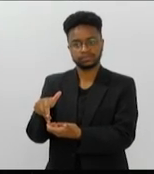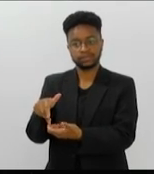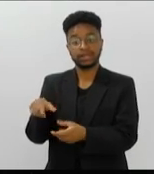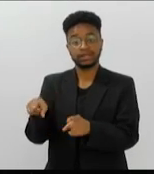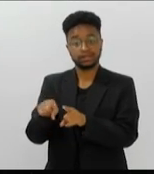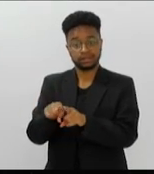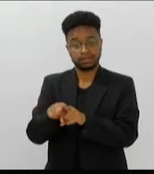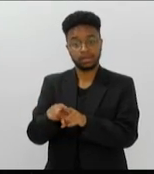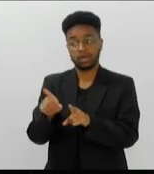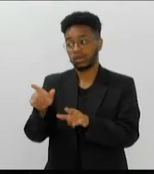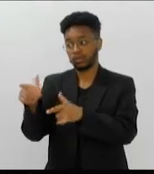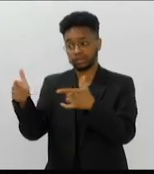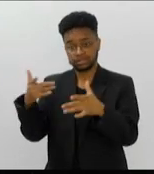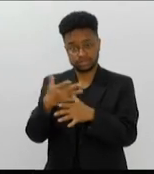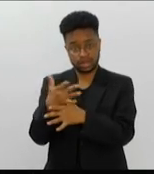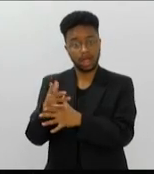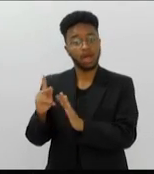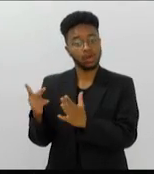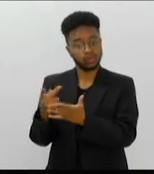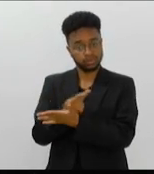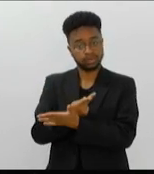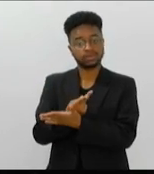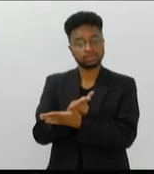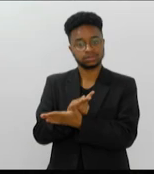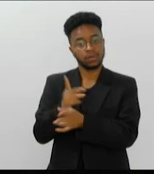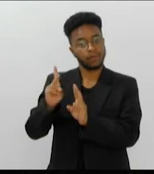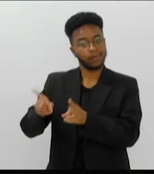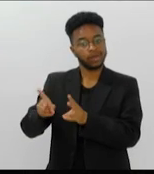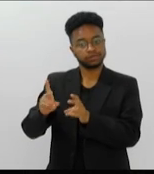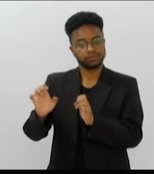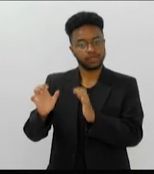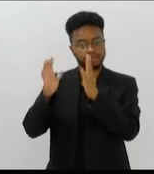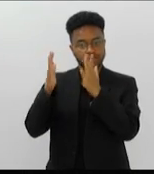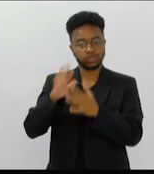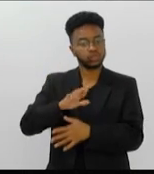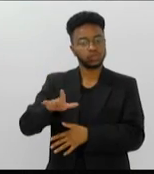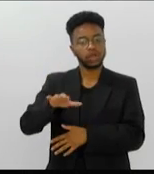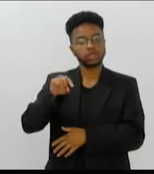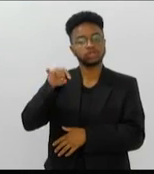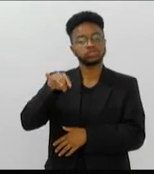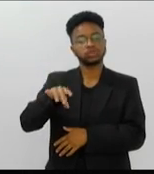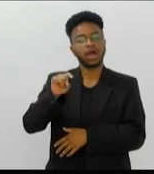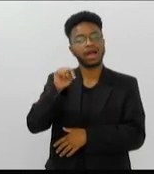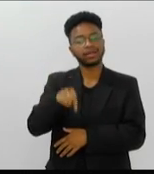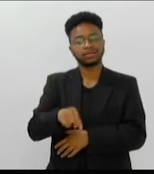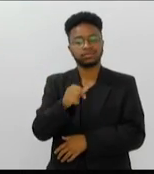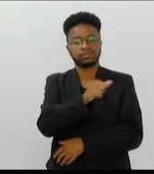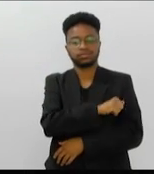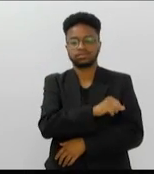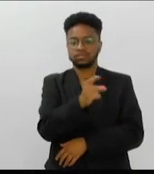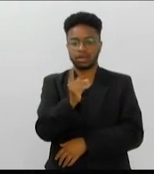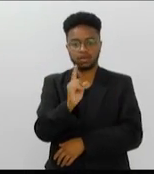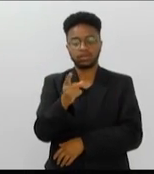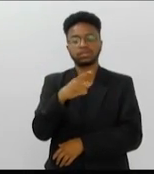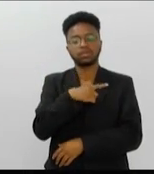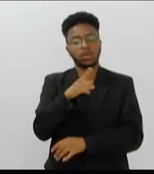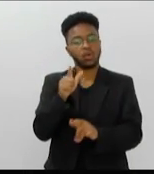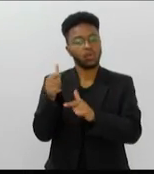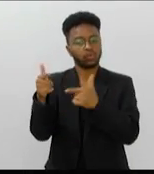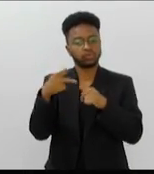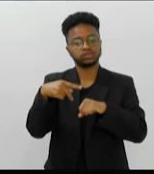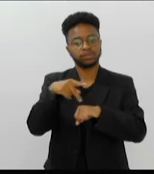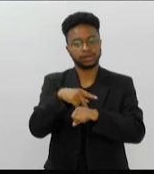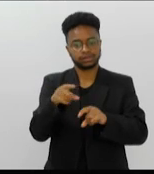são realizados. Deixou de ser uma marca somente do Rio de Janeiro para ser uma marca